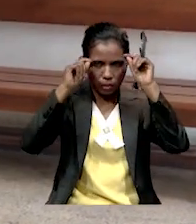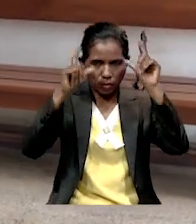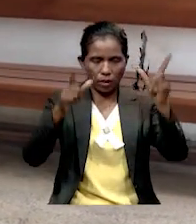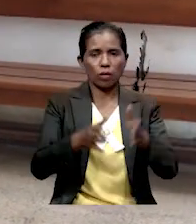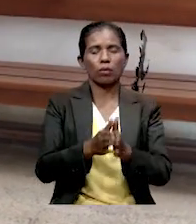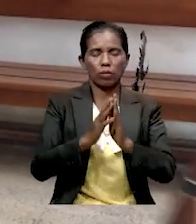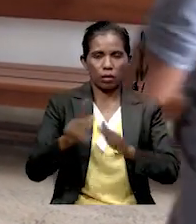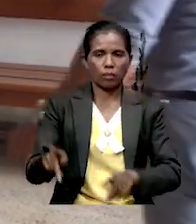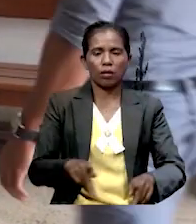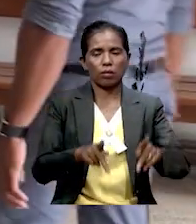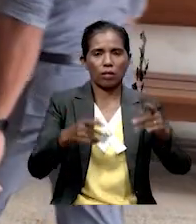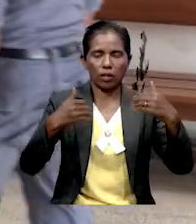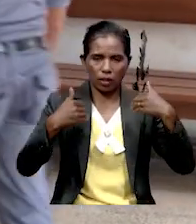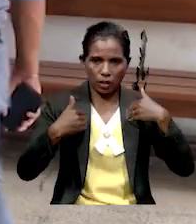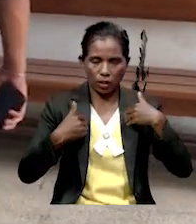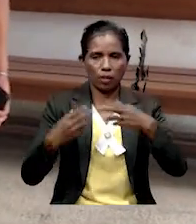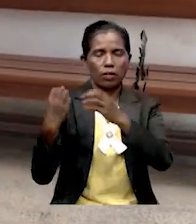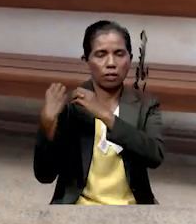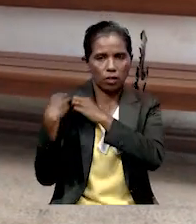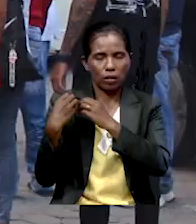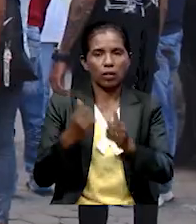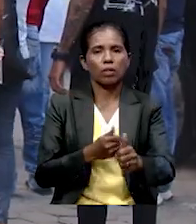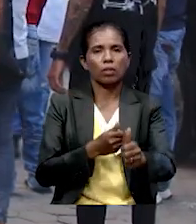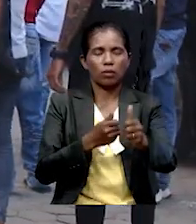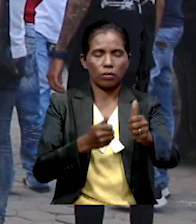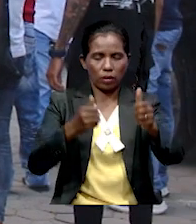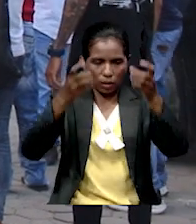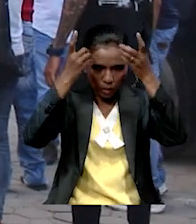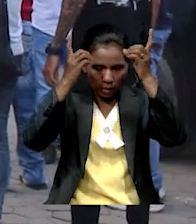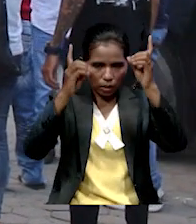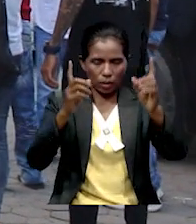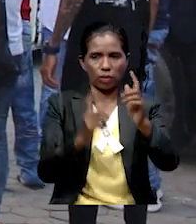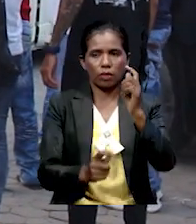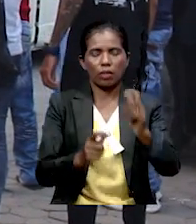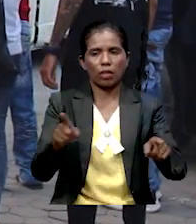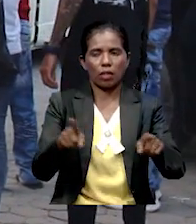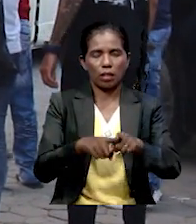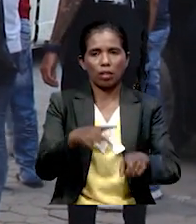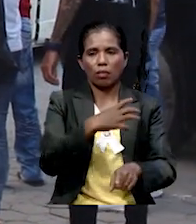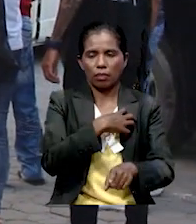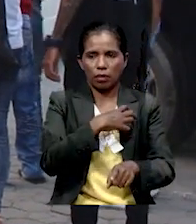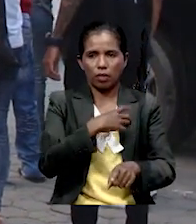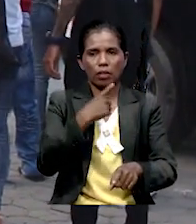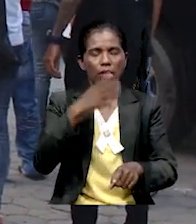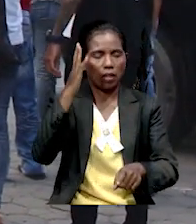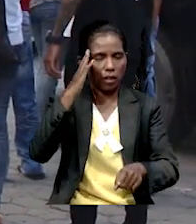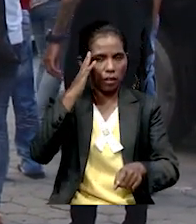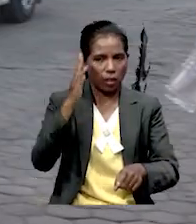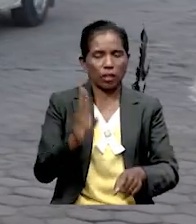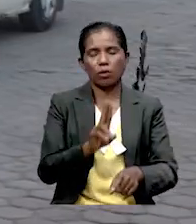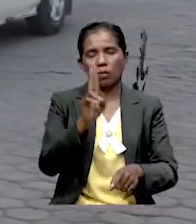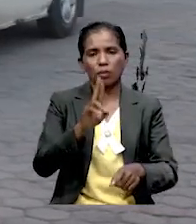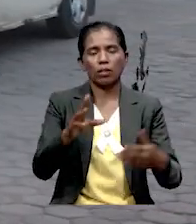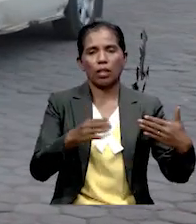husuba publiku iha obrigação atu cumpri decisão tribunal nian nonia Hanesan autoridade polícia hatene executa ordem no cumpri